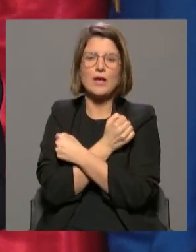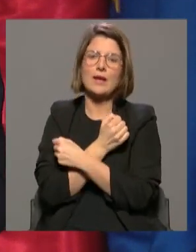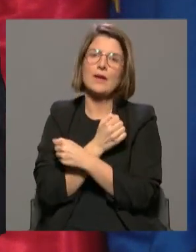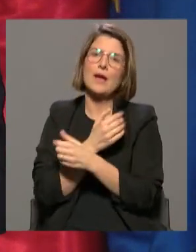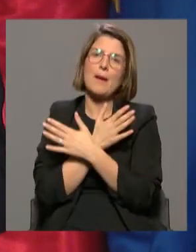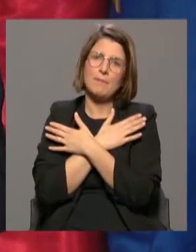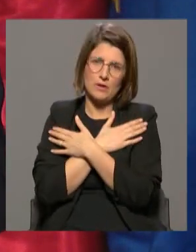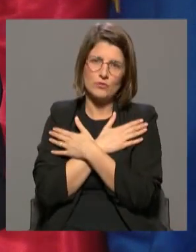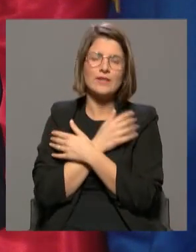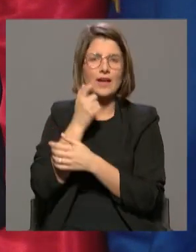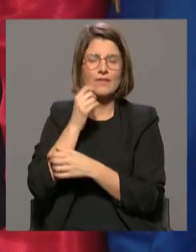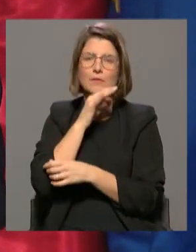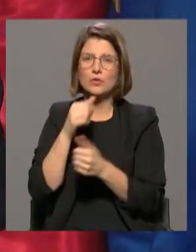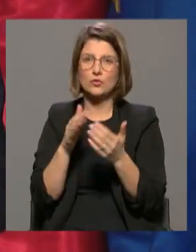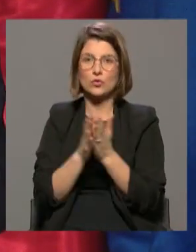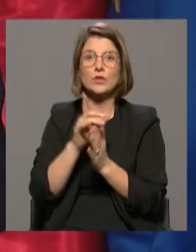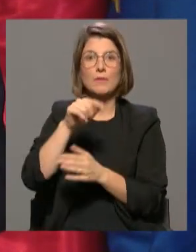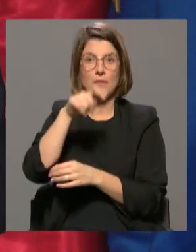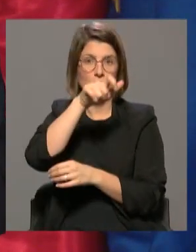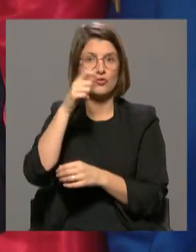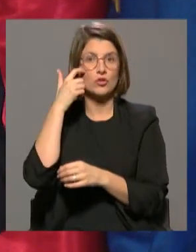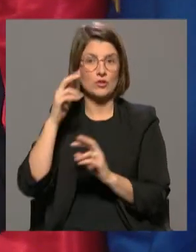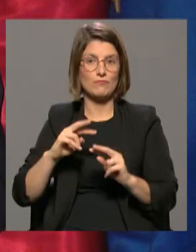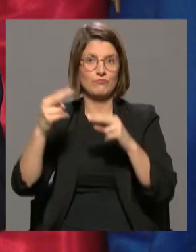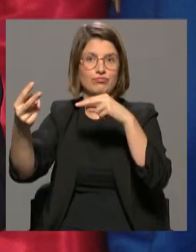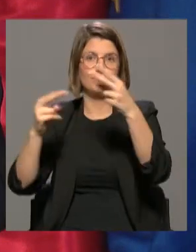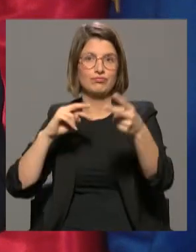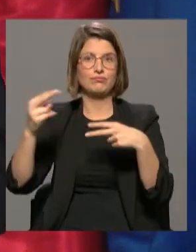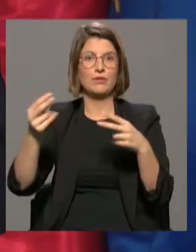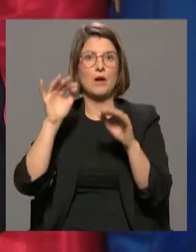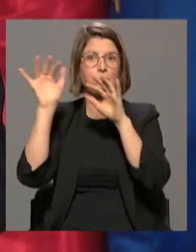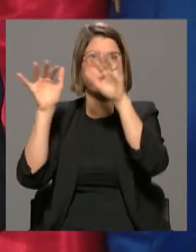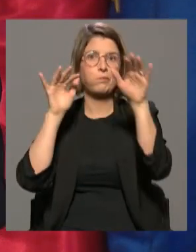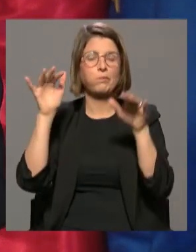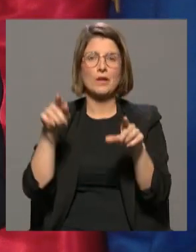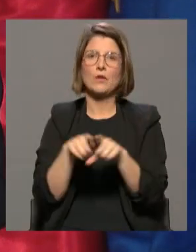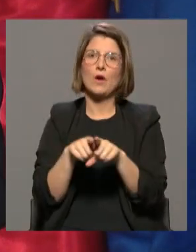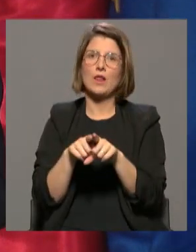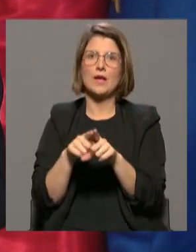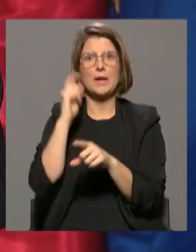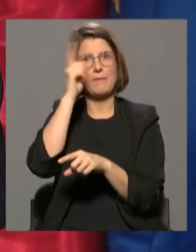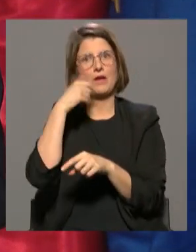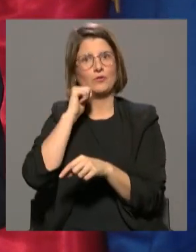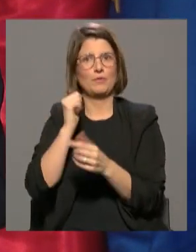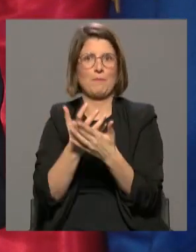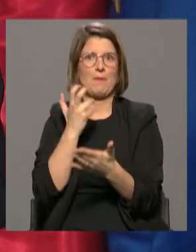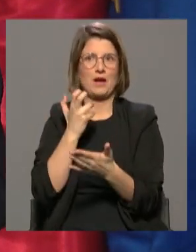também aos nossos imigrantes que além fronteiras nos engrandece um abraço para tarde